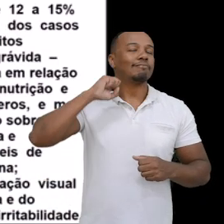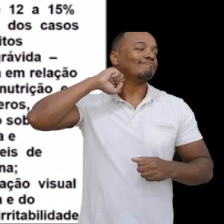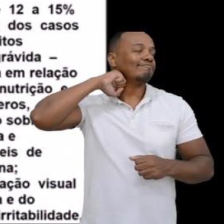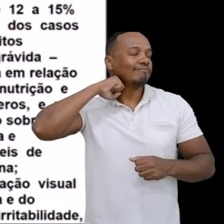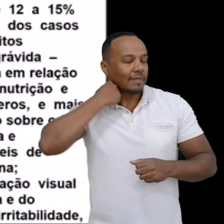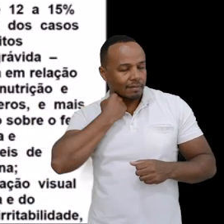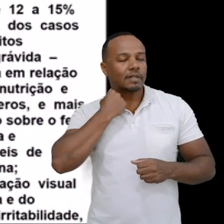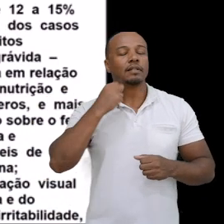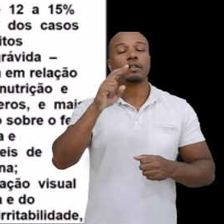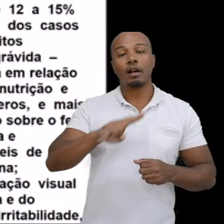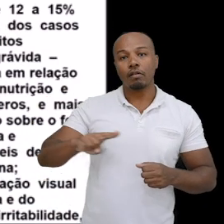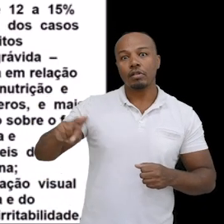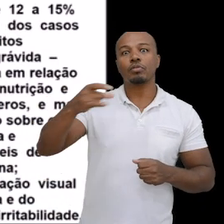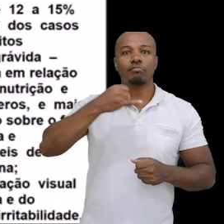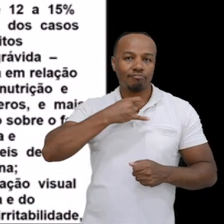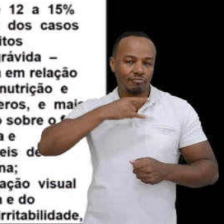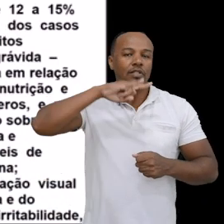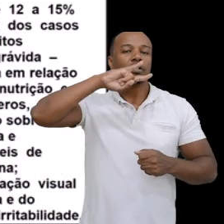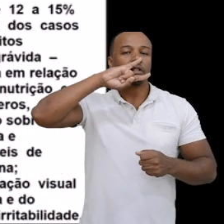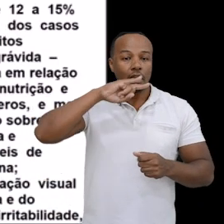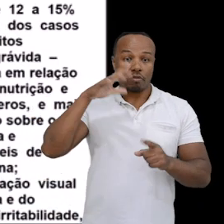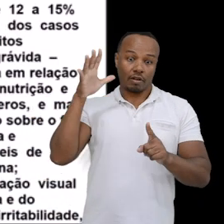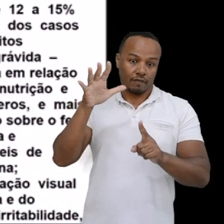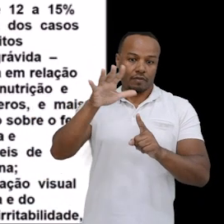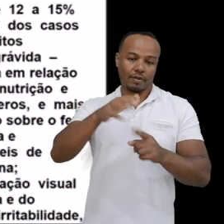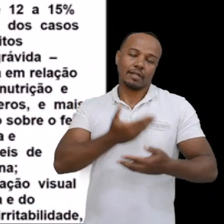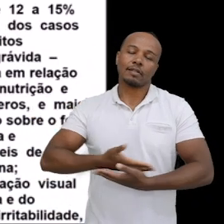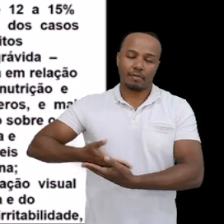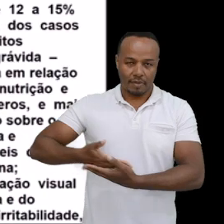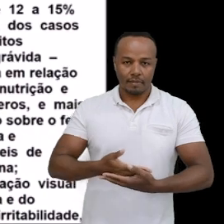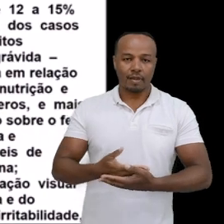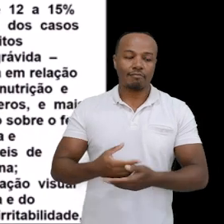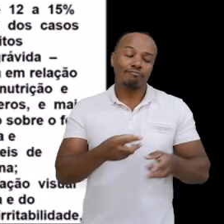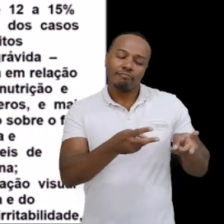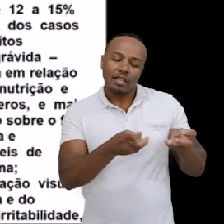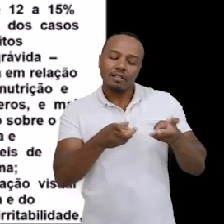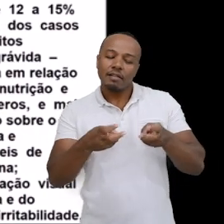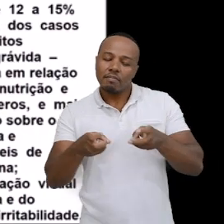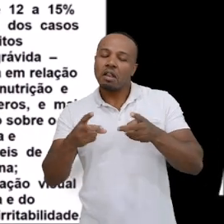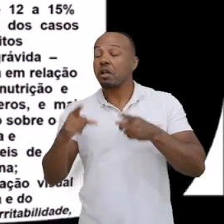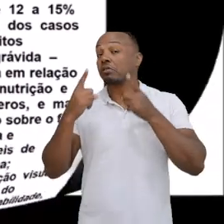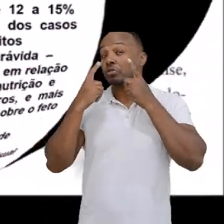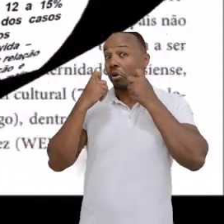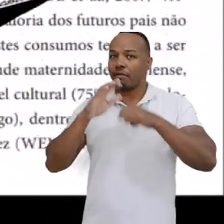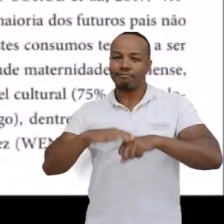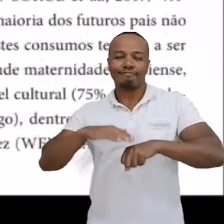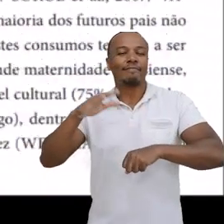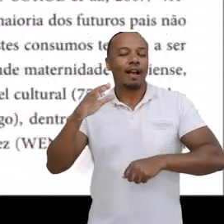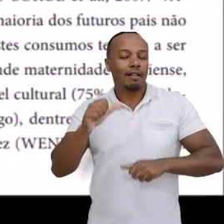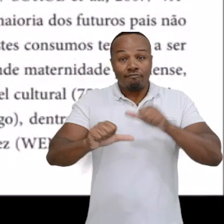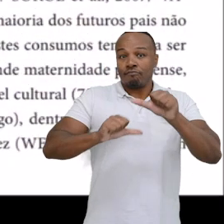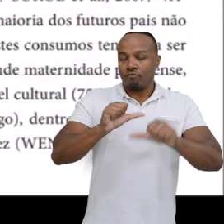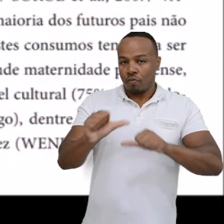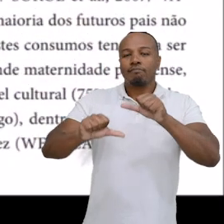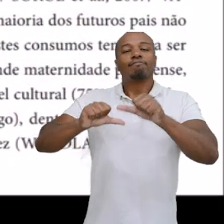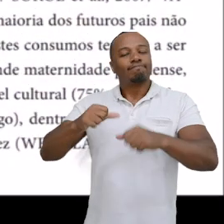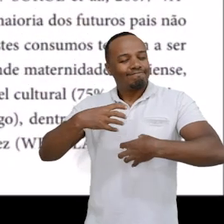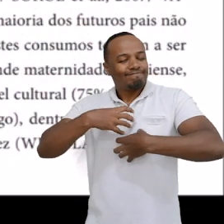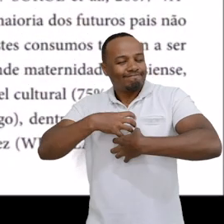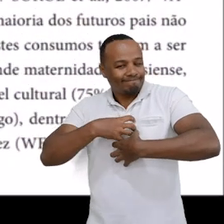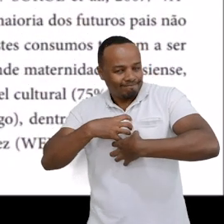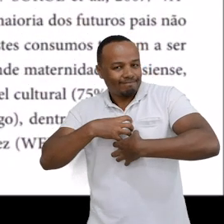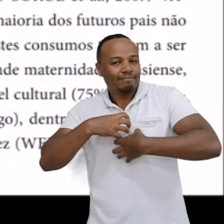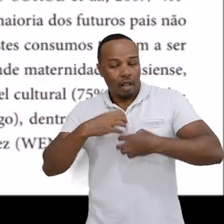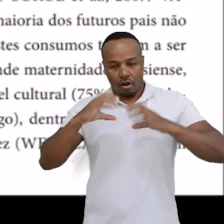e uso de substâncias afetam o bebê. Perceberam que eles choram mais, mudam mais frequentemente